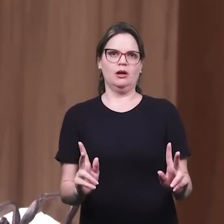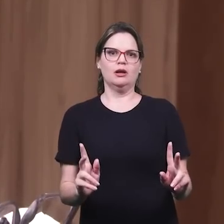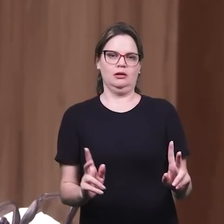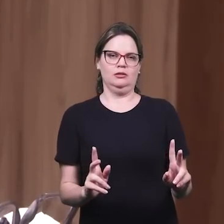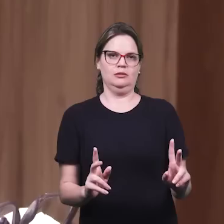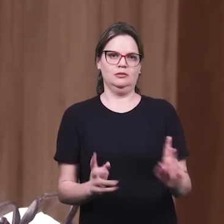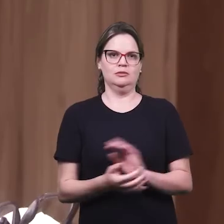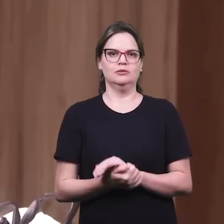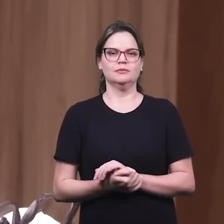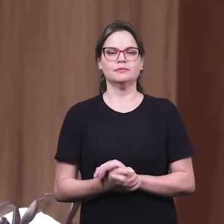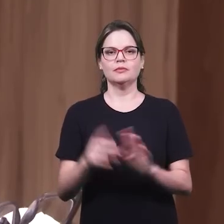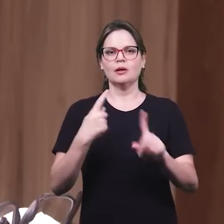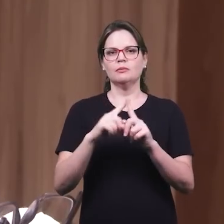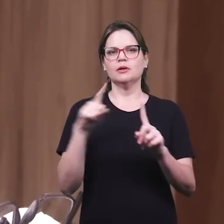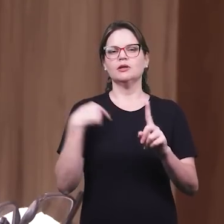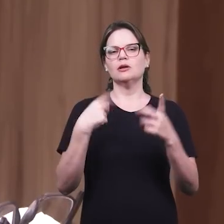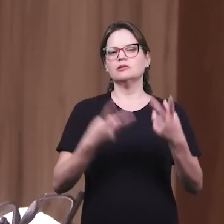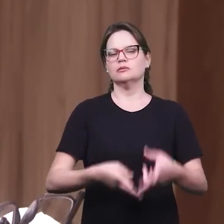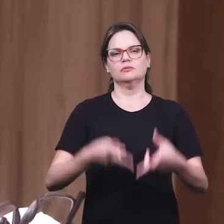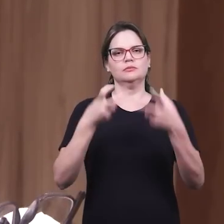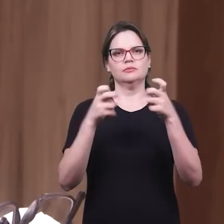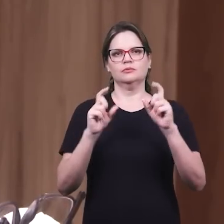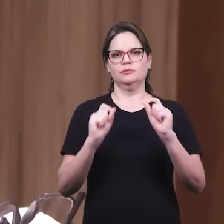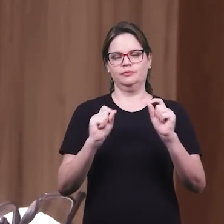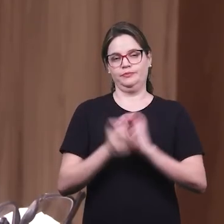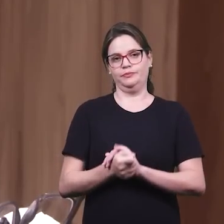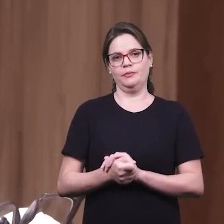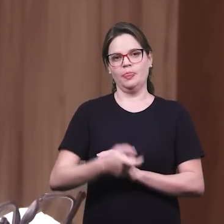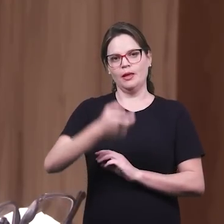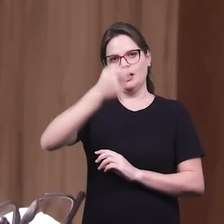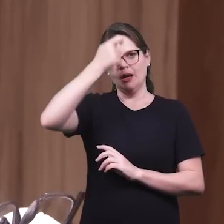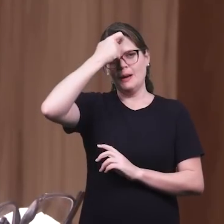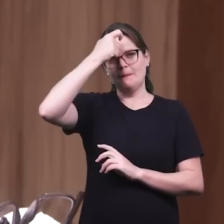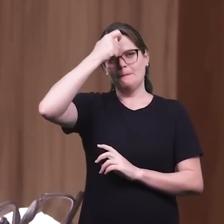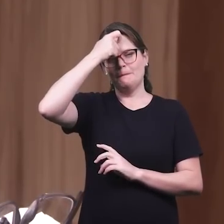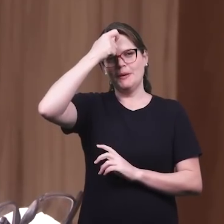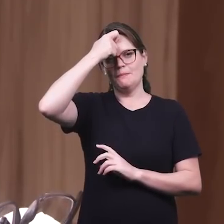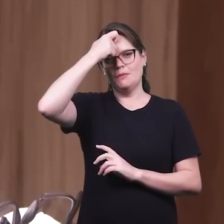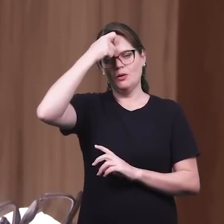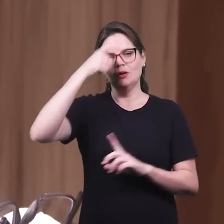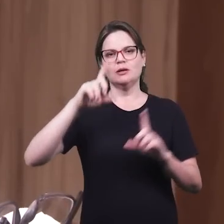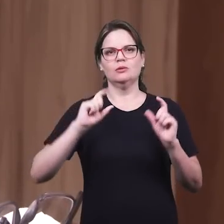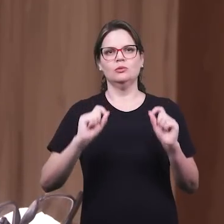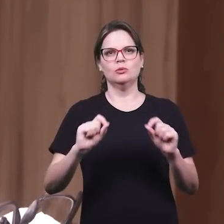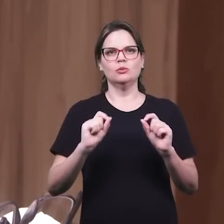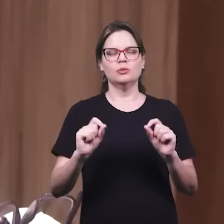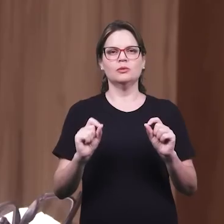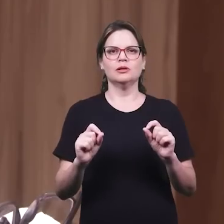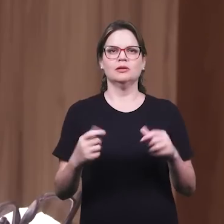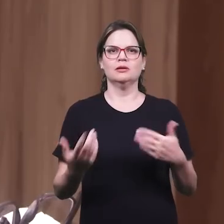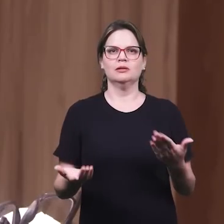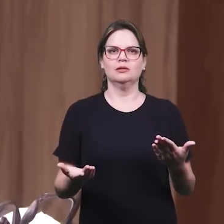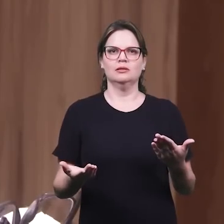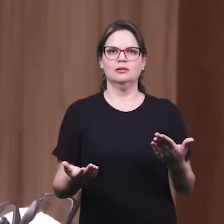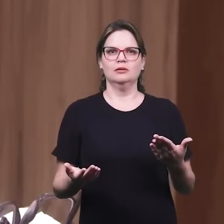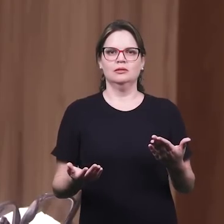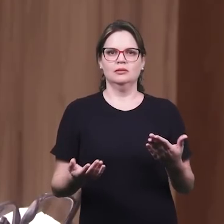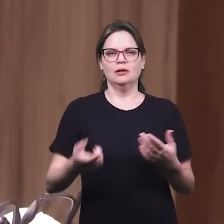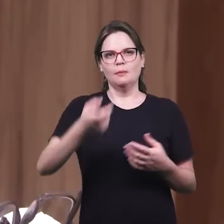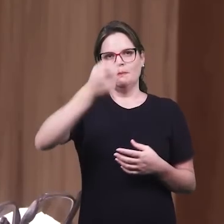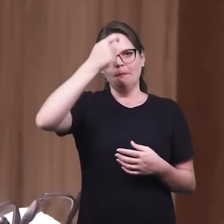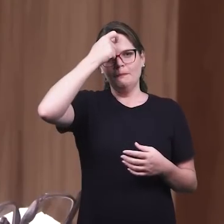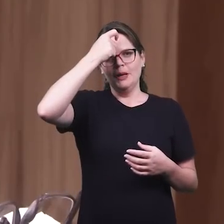gente vê, por exemplo, que a memória persistente, ela está considerada uma região